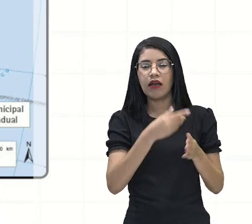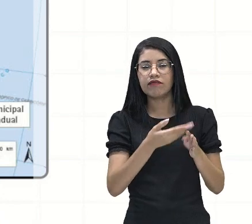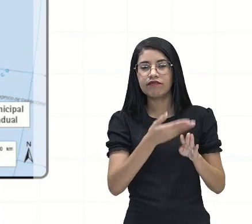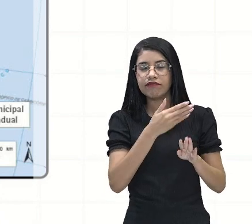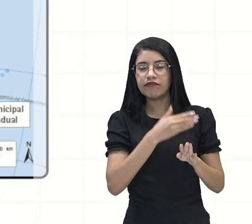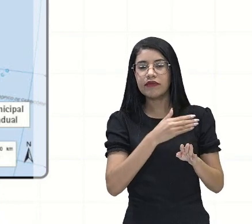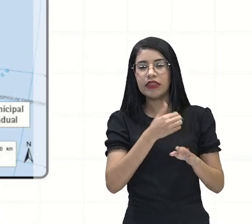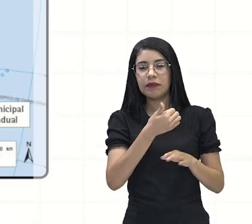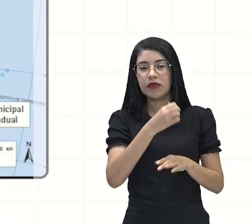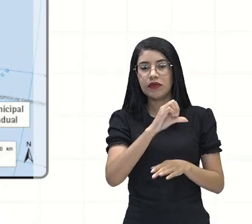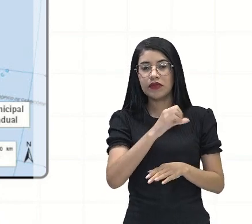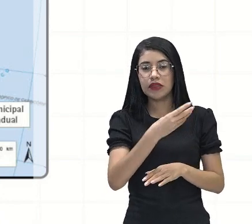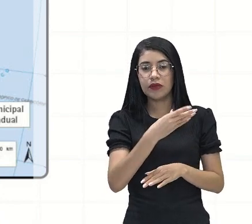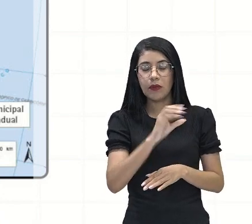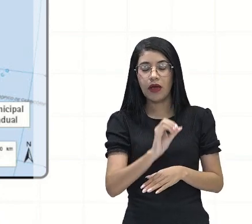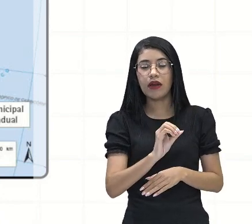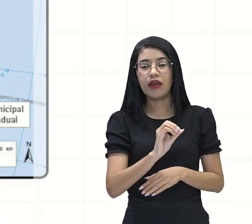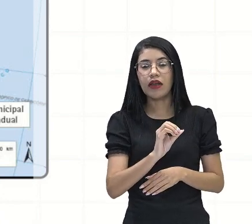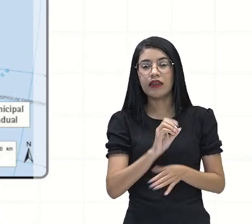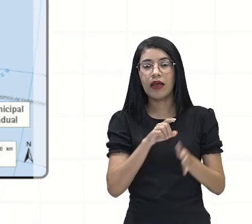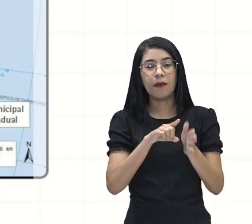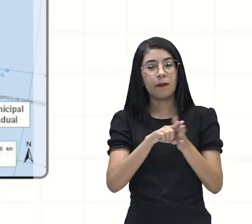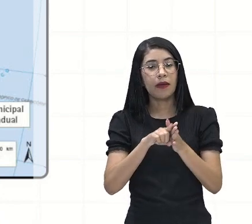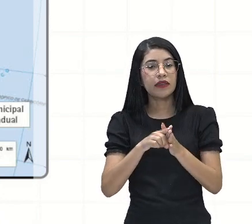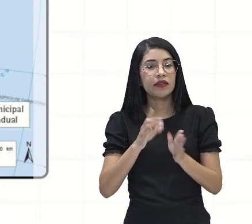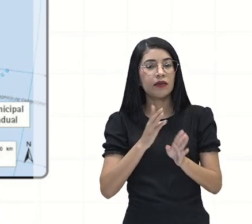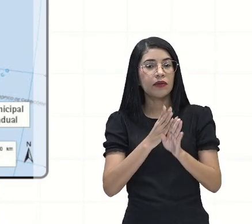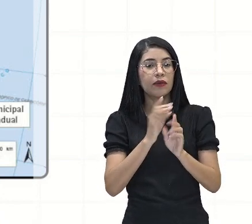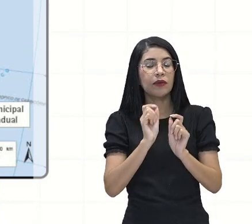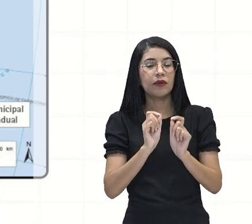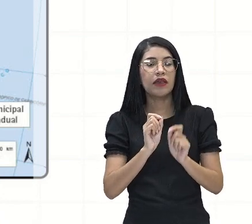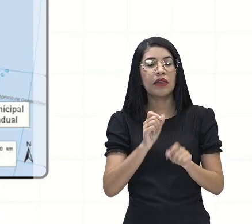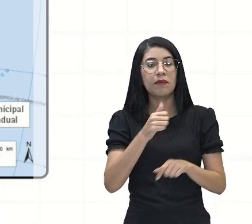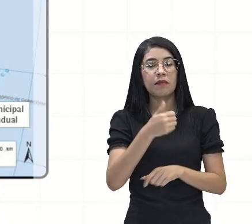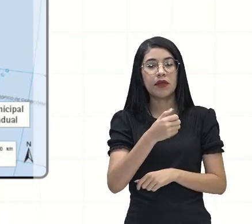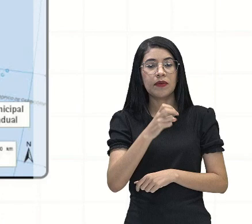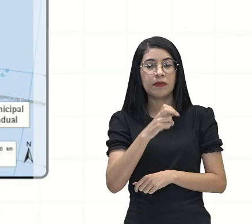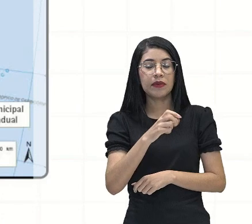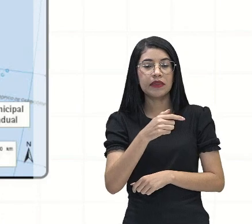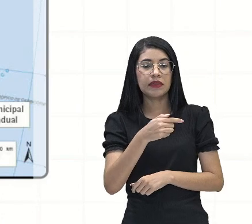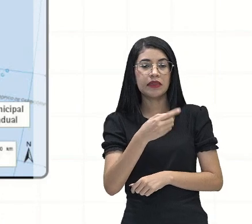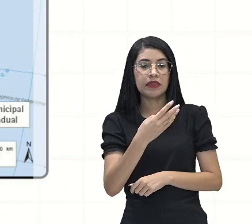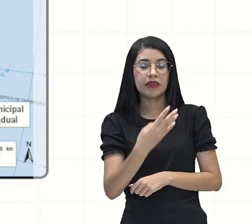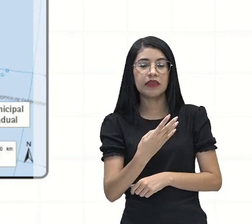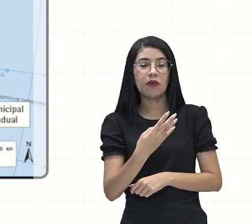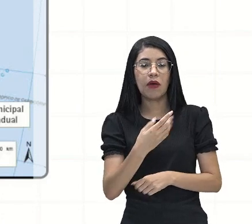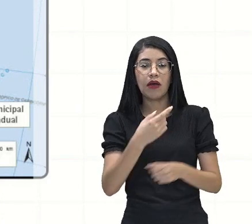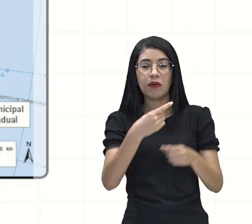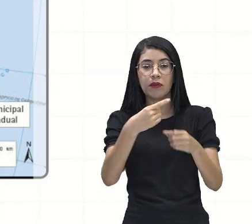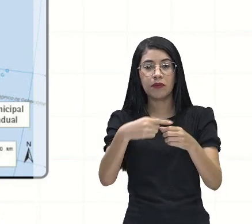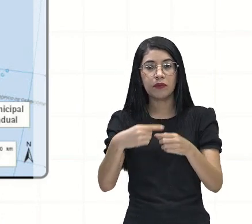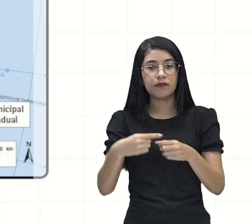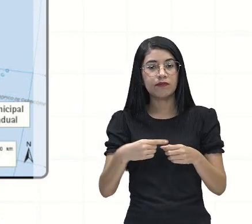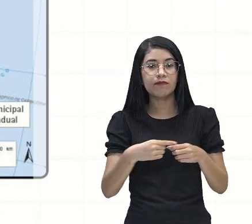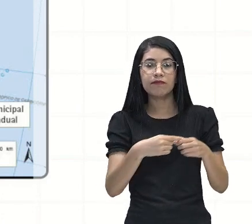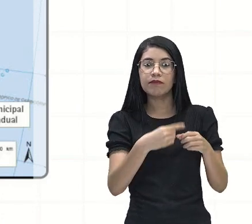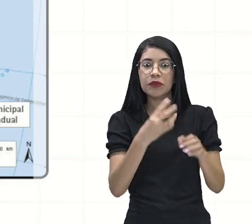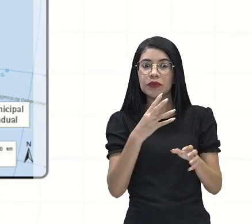naquele ano 1940 o Brasil contava com 1574